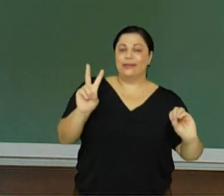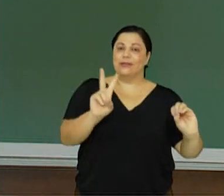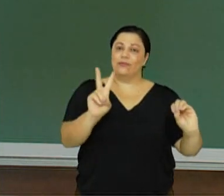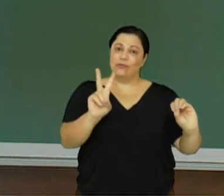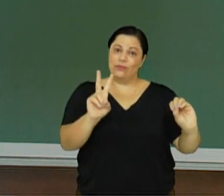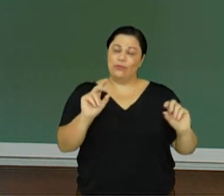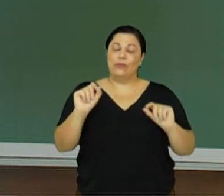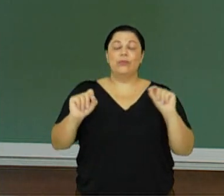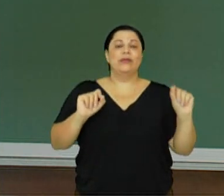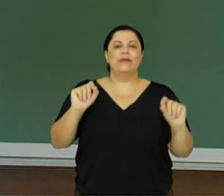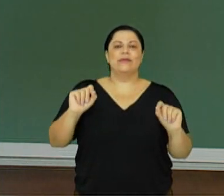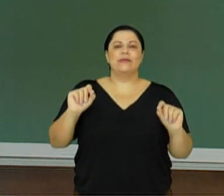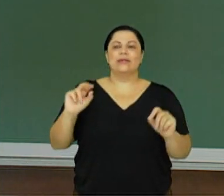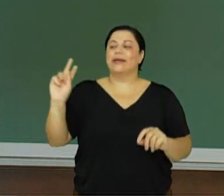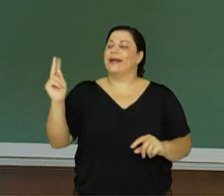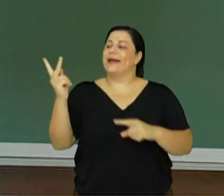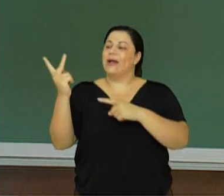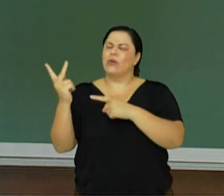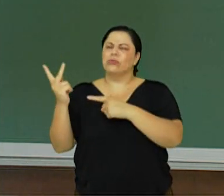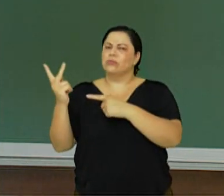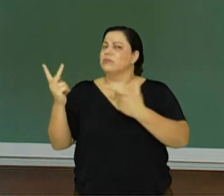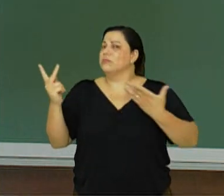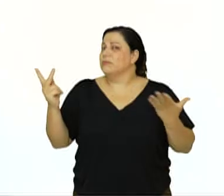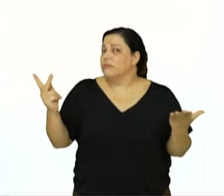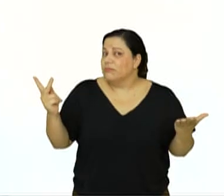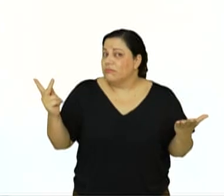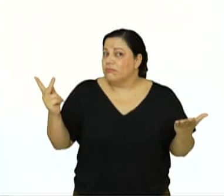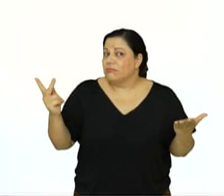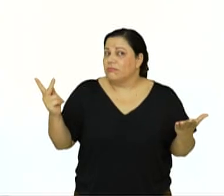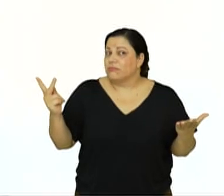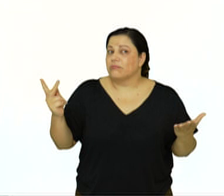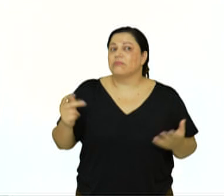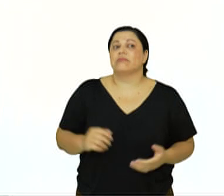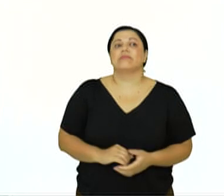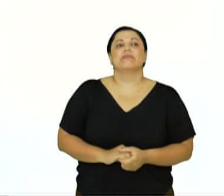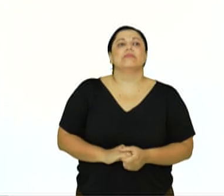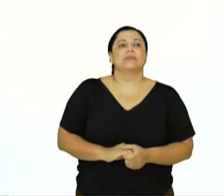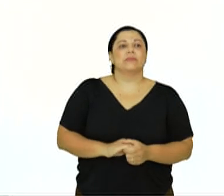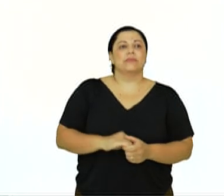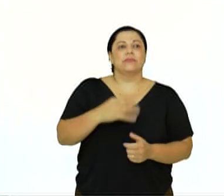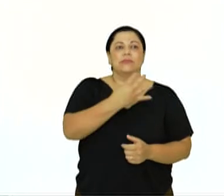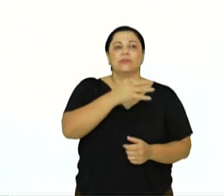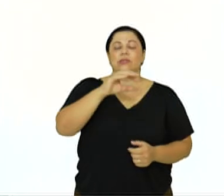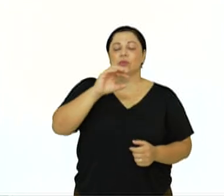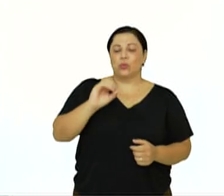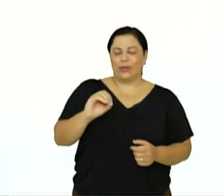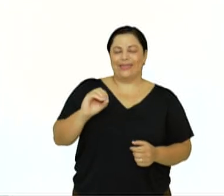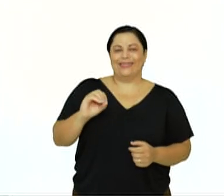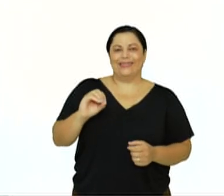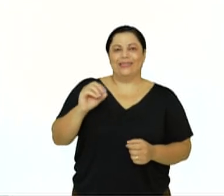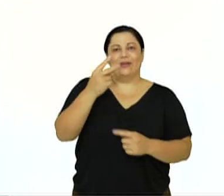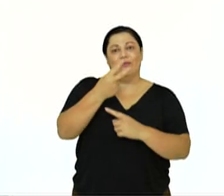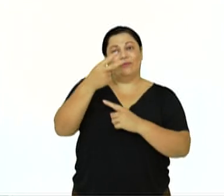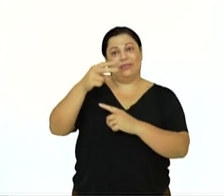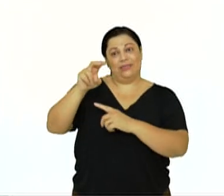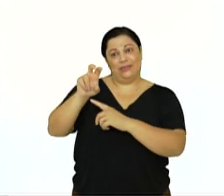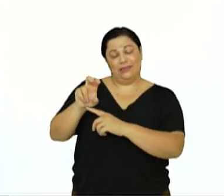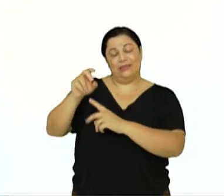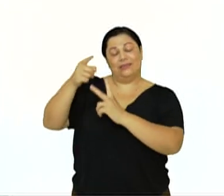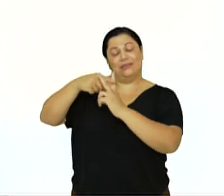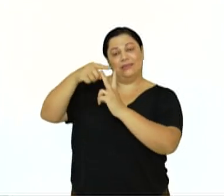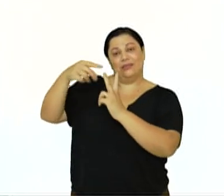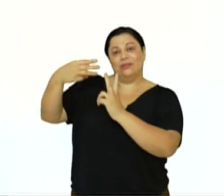ficar faltando a altura que eu preciso saber. Então, fazendo aqui, ó, substitui o 40, o 25 raiz de 3 sobre